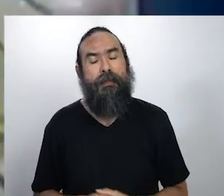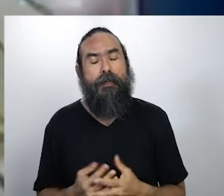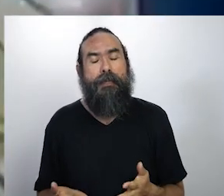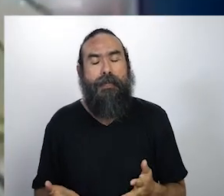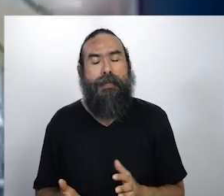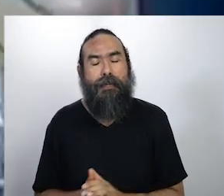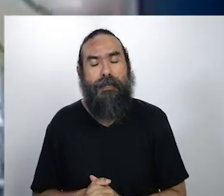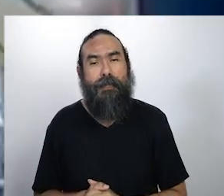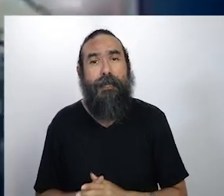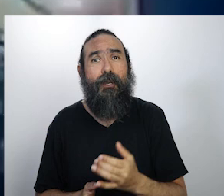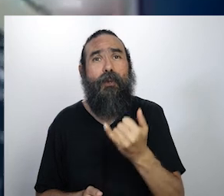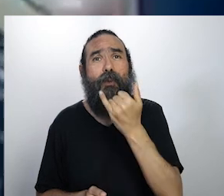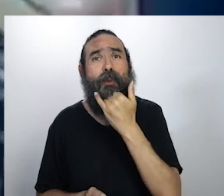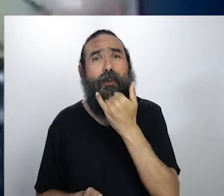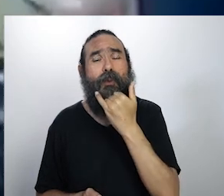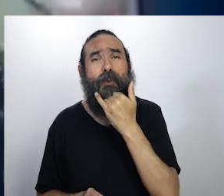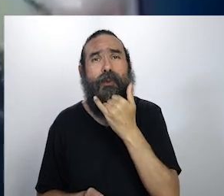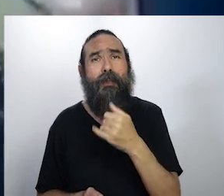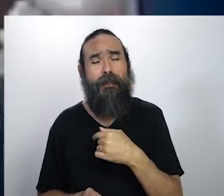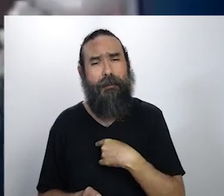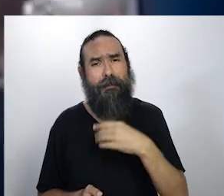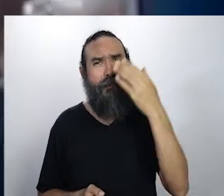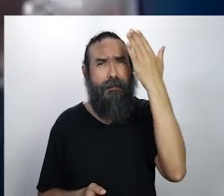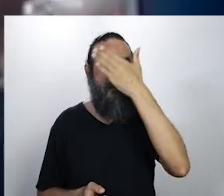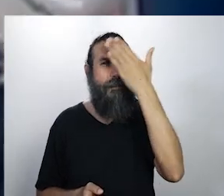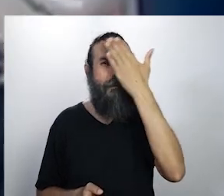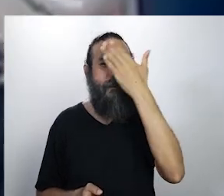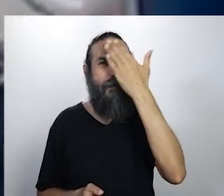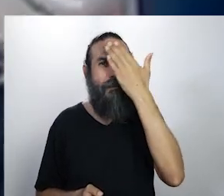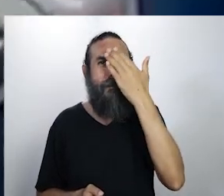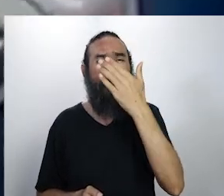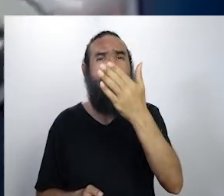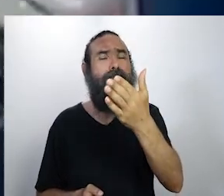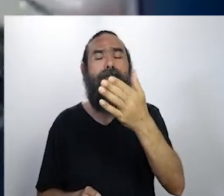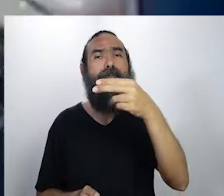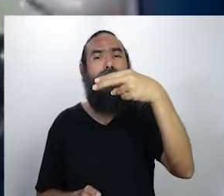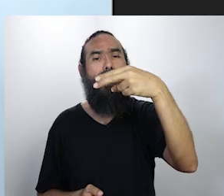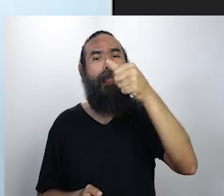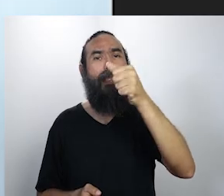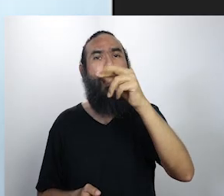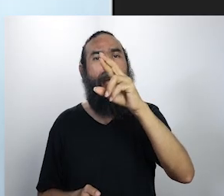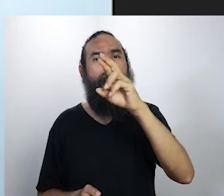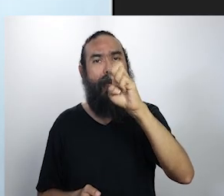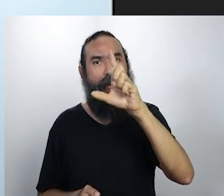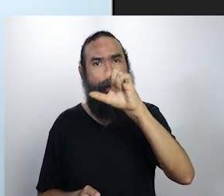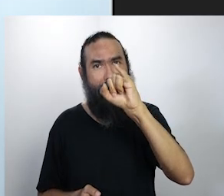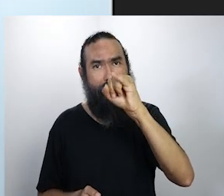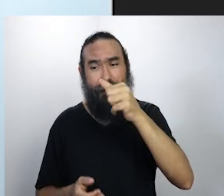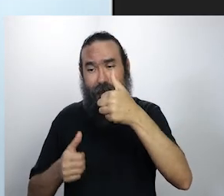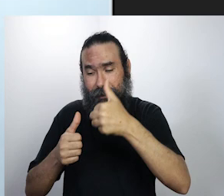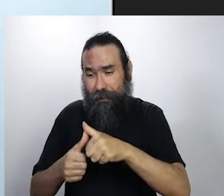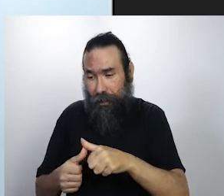Narelle estava cuidando das inscrições, eu não vi, claro. Sim, claro. Não, na verdade, vai ser rápido também. Eu queria